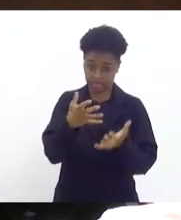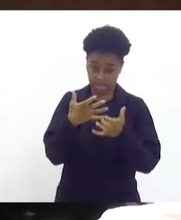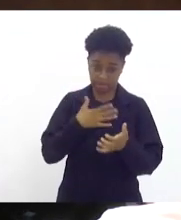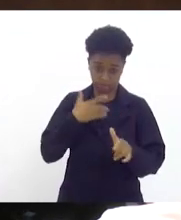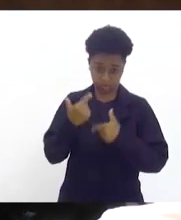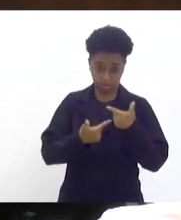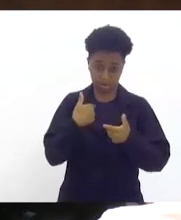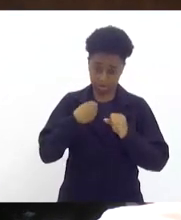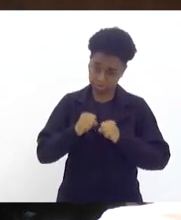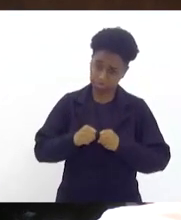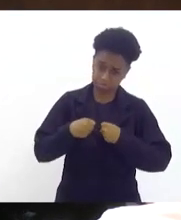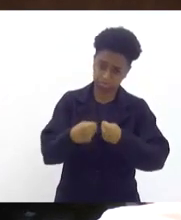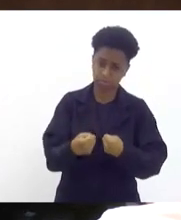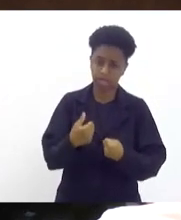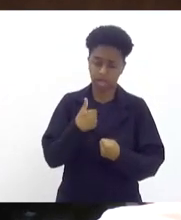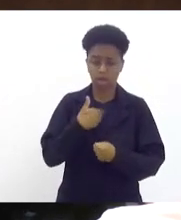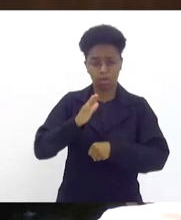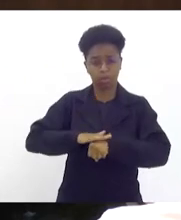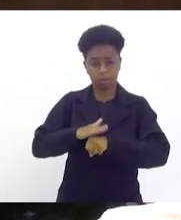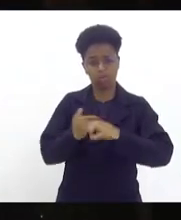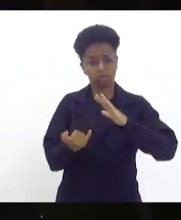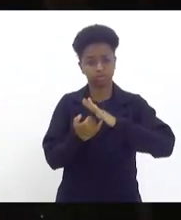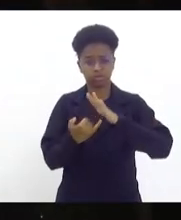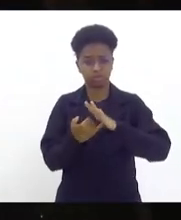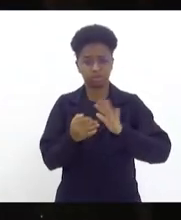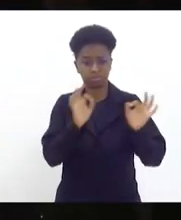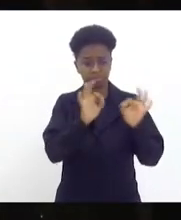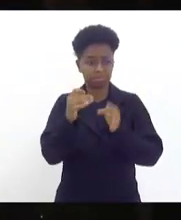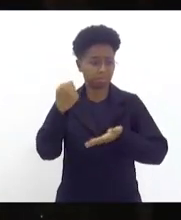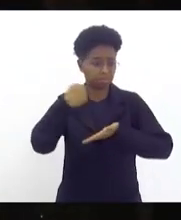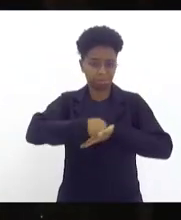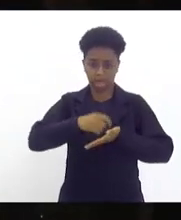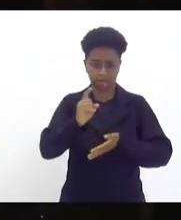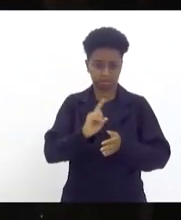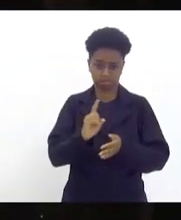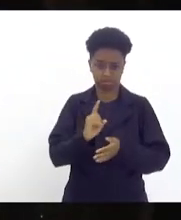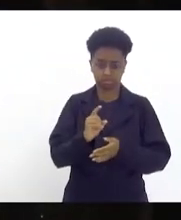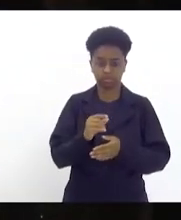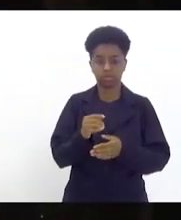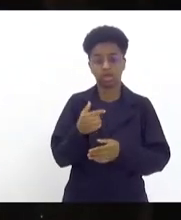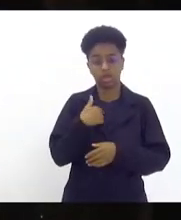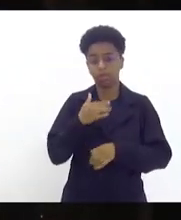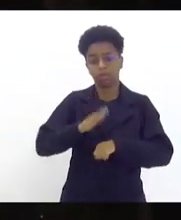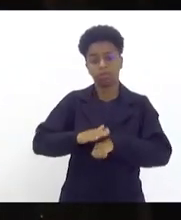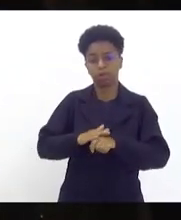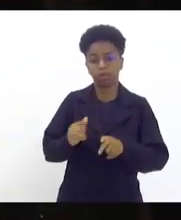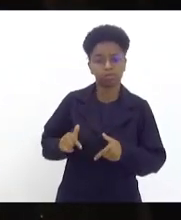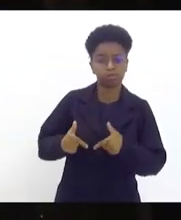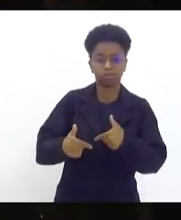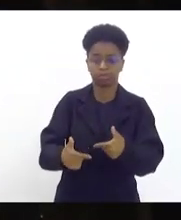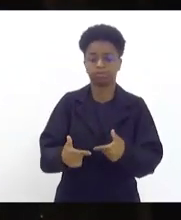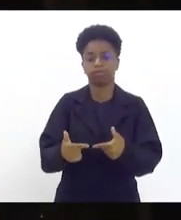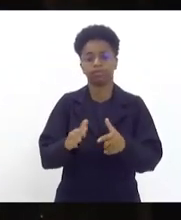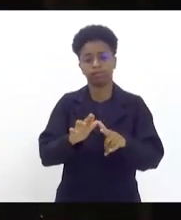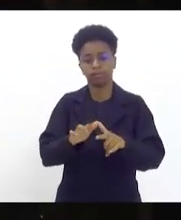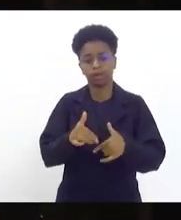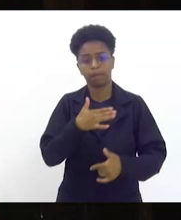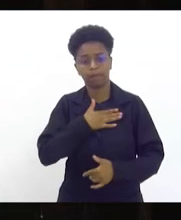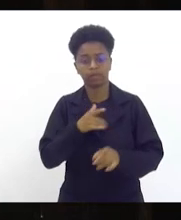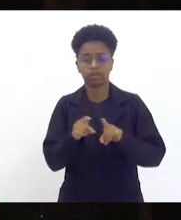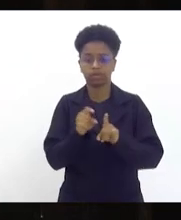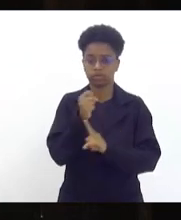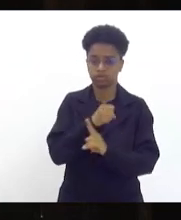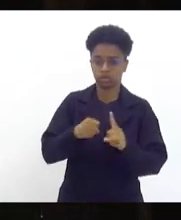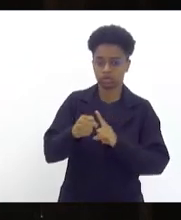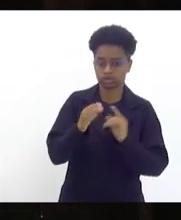vocês eu me detido eu sou a própria instituição ninguém me paga nunca me pagou eu faço as minhas coisas por mim e pelo social